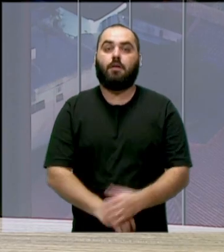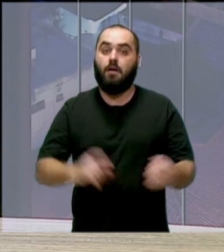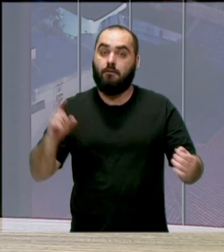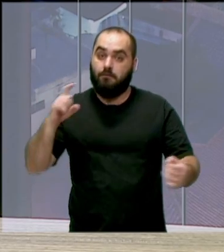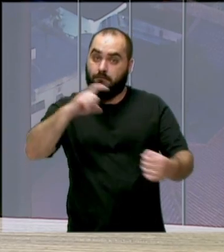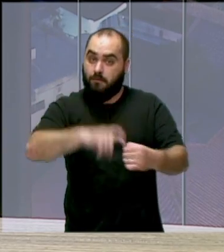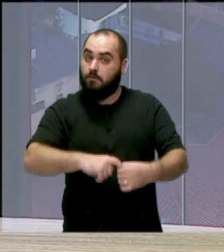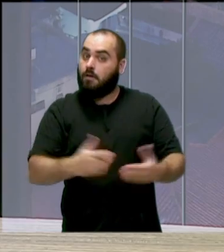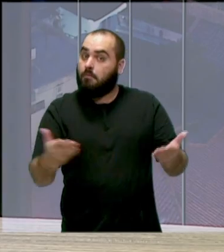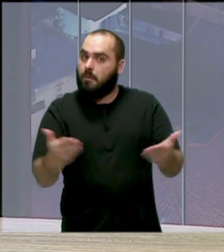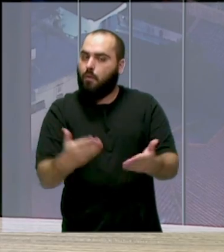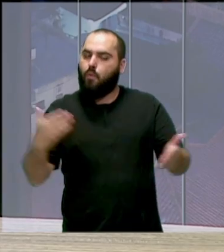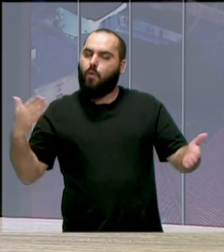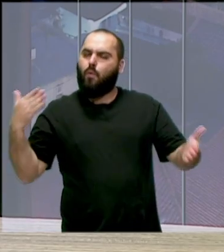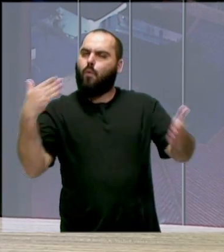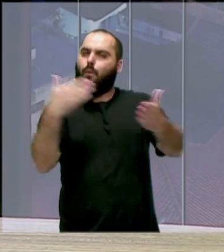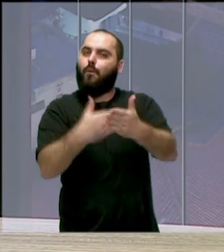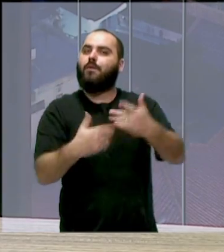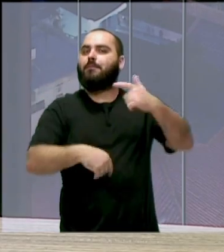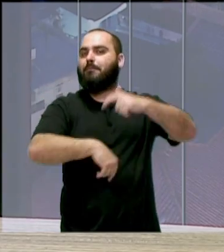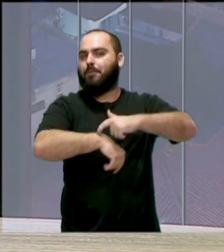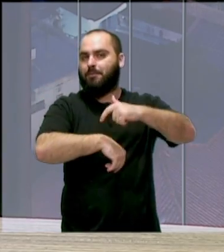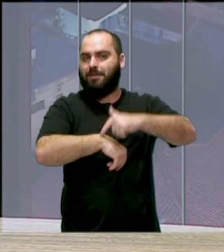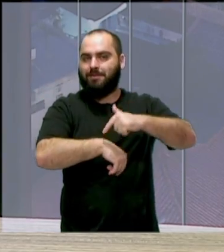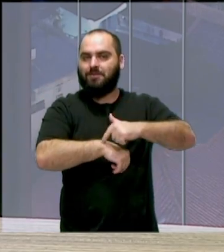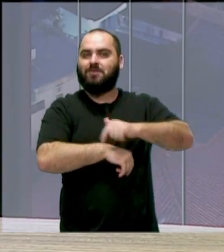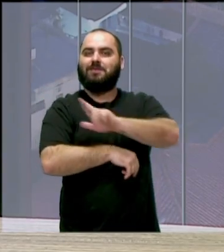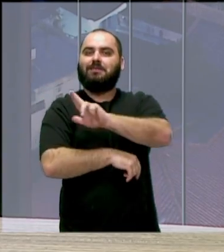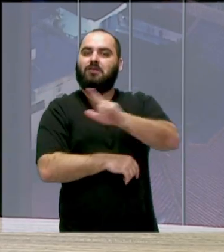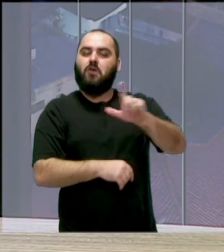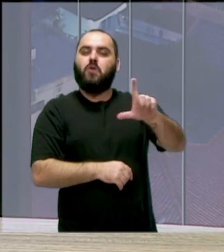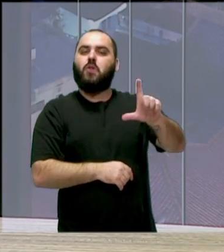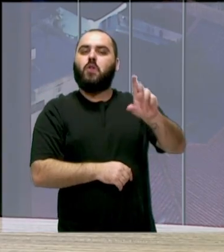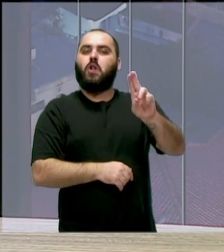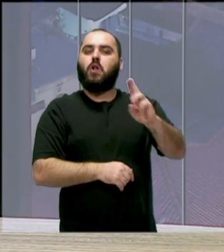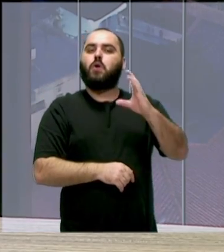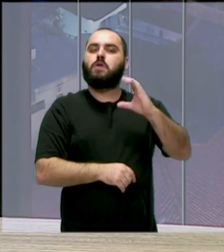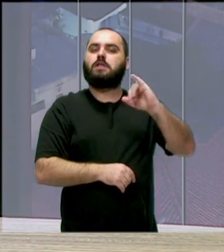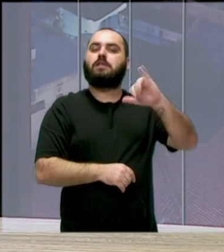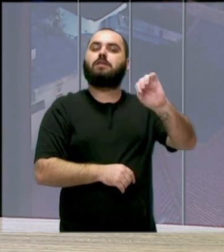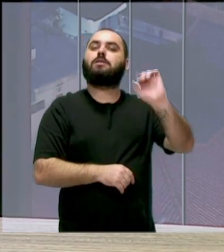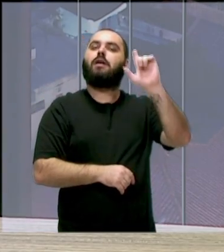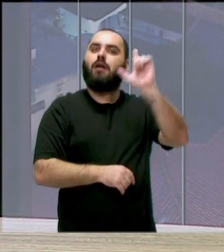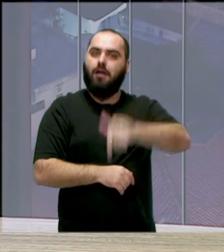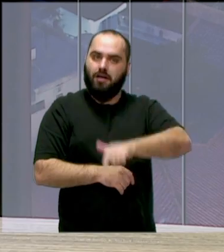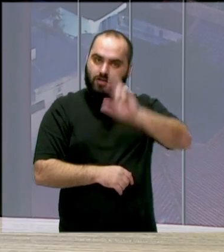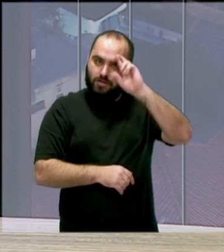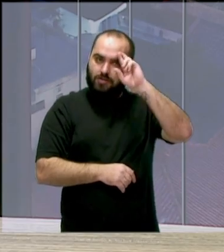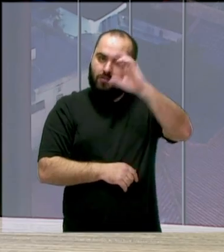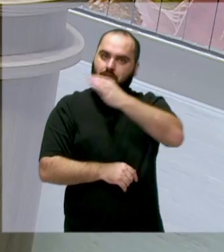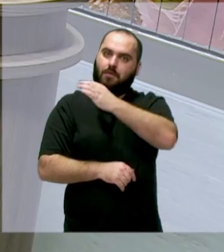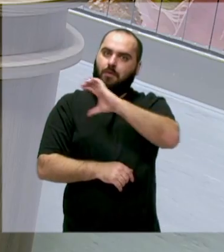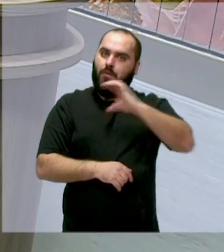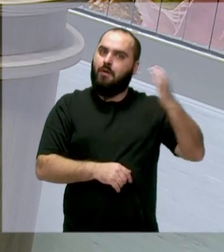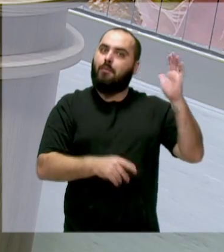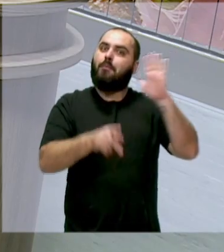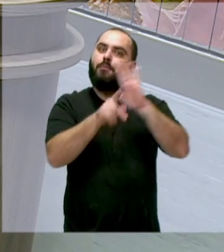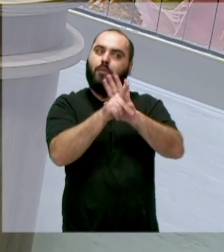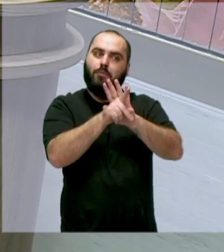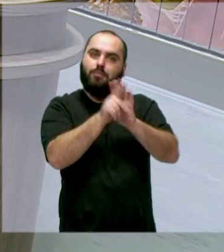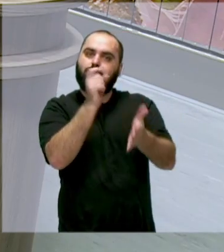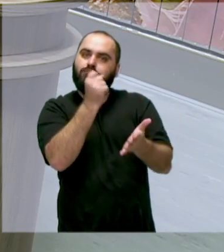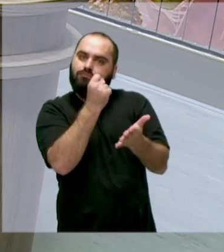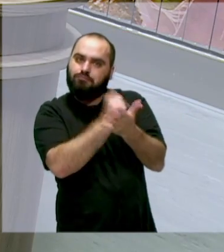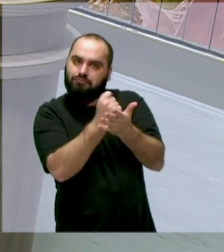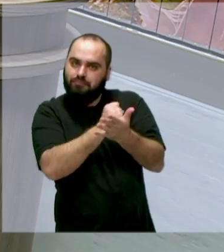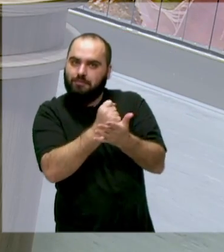Voltamos aqui para este último bloco com o Lúcio Vieira, que coordena o programa de combate à dengue